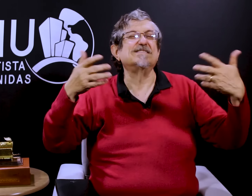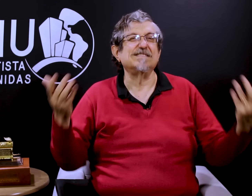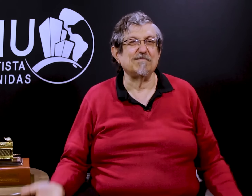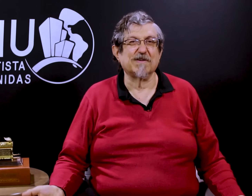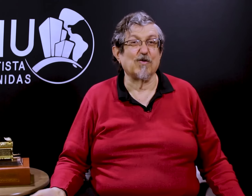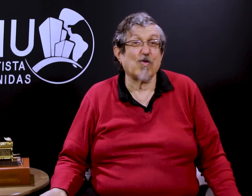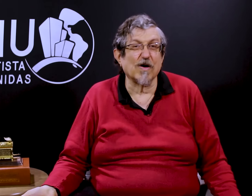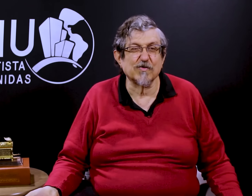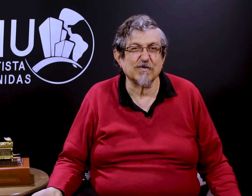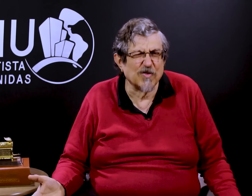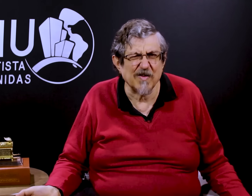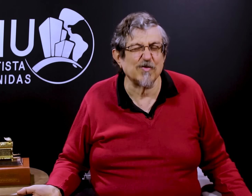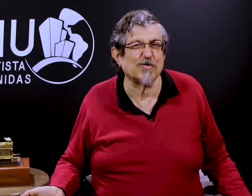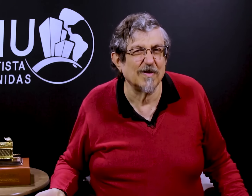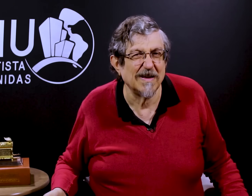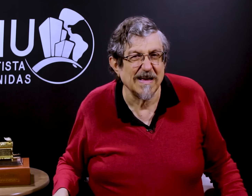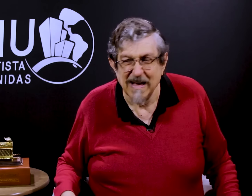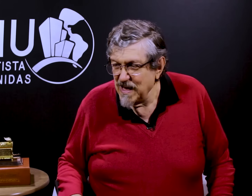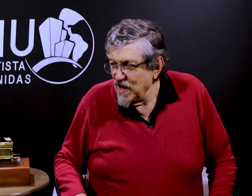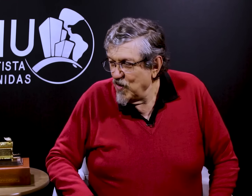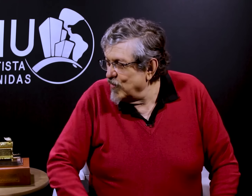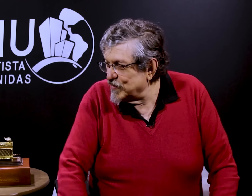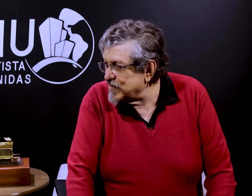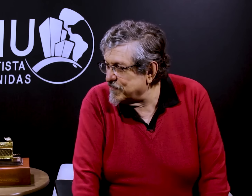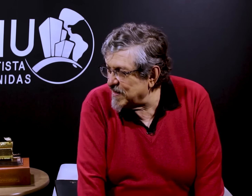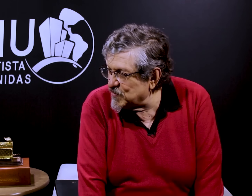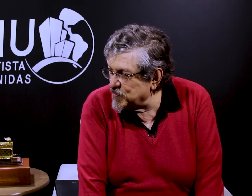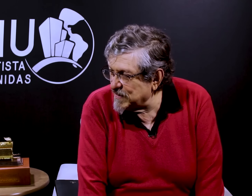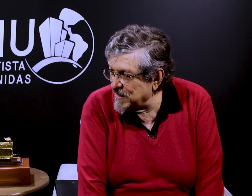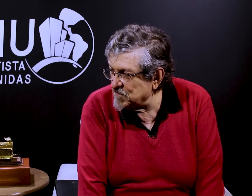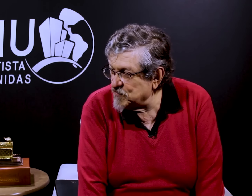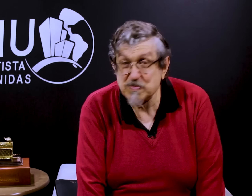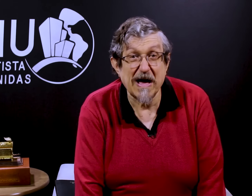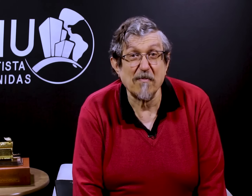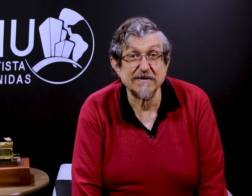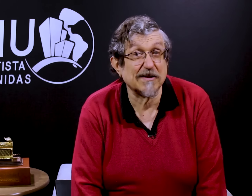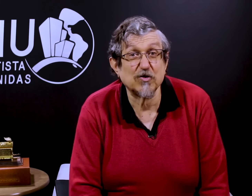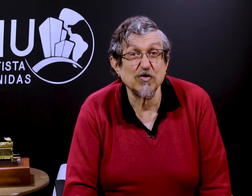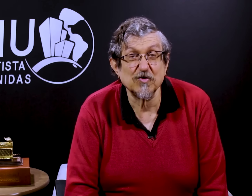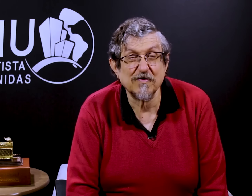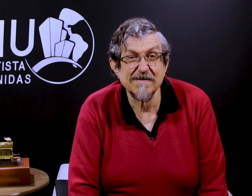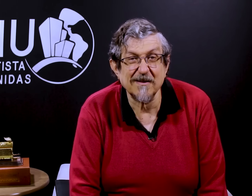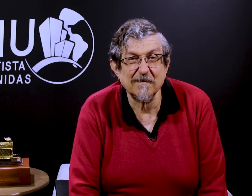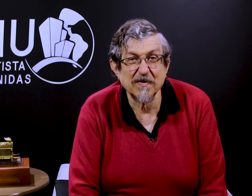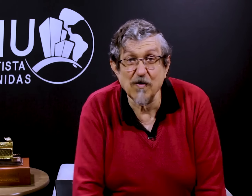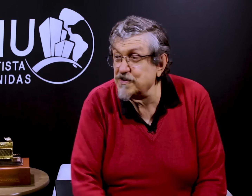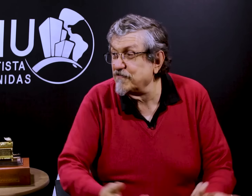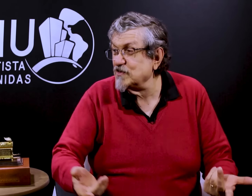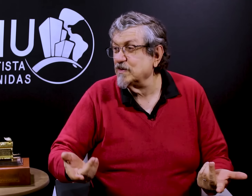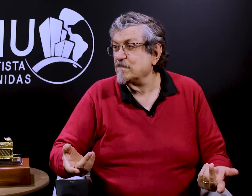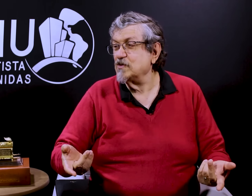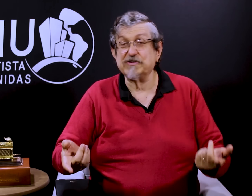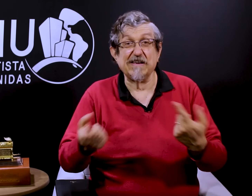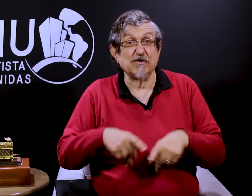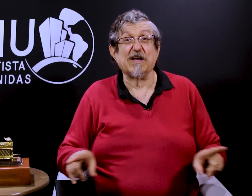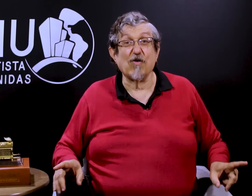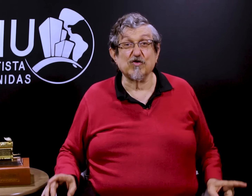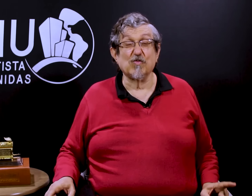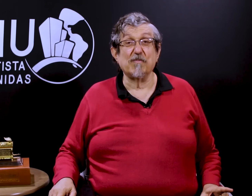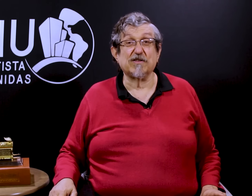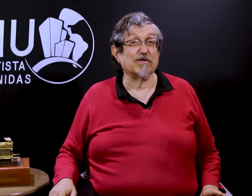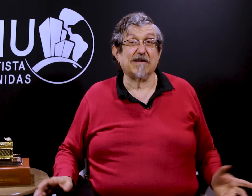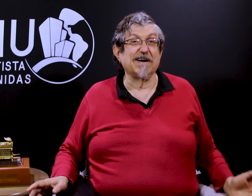porque sim porque eu gosto só isso ou você faz porque tipo é a moda tá todo mundo fazendo ou você faz porque Puxa esse é